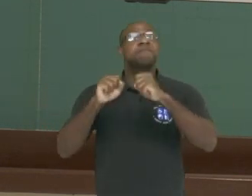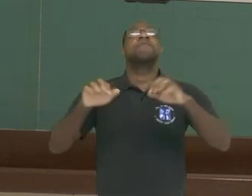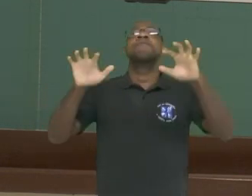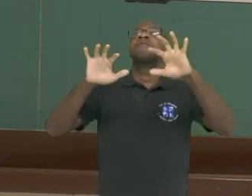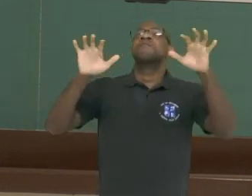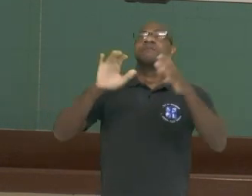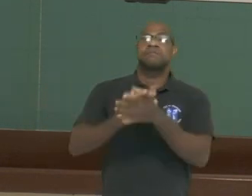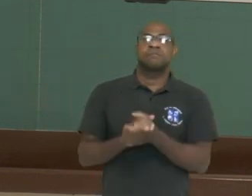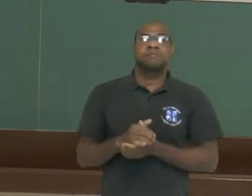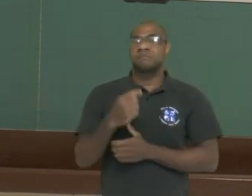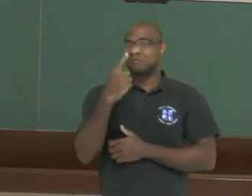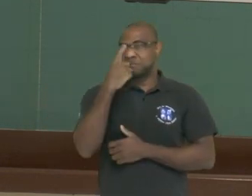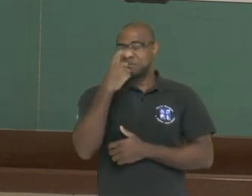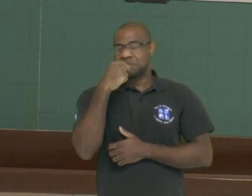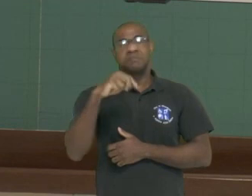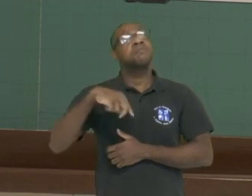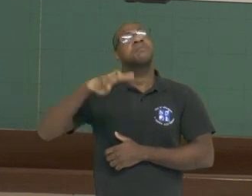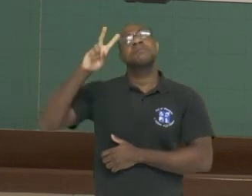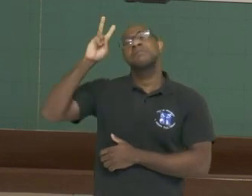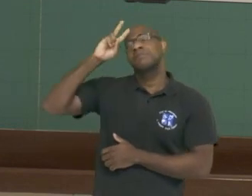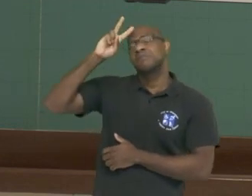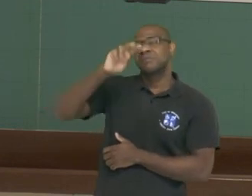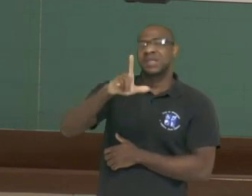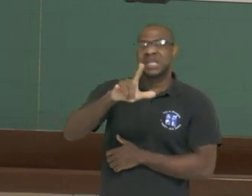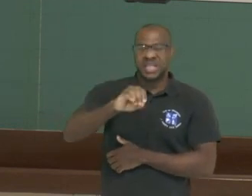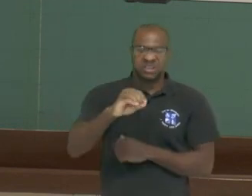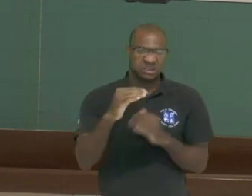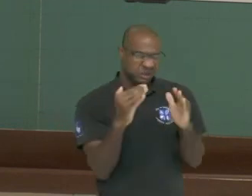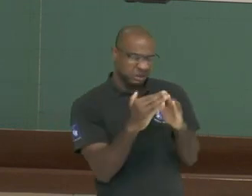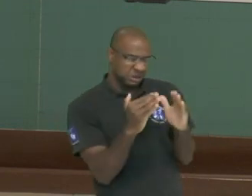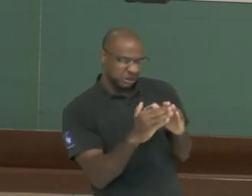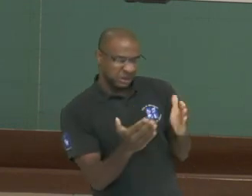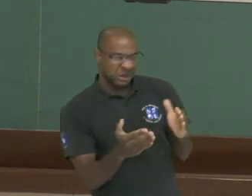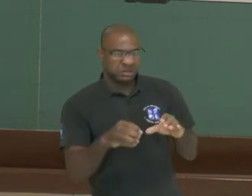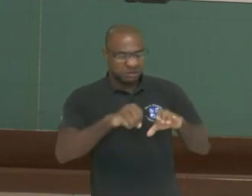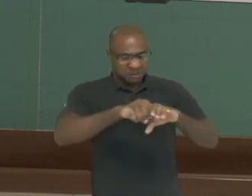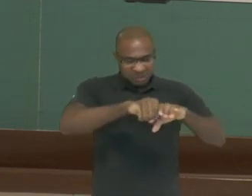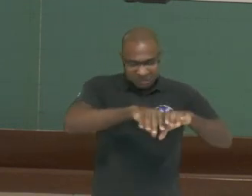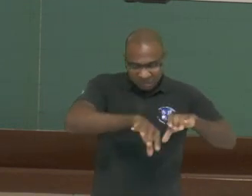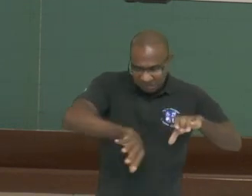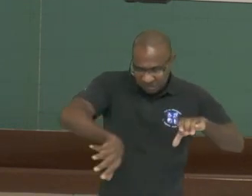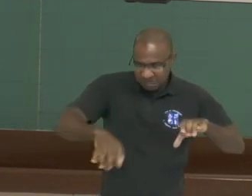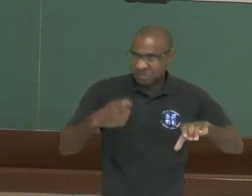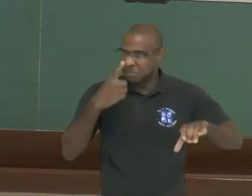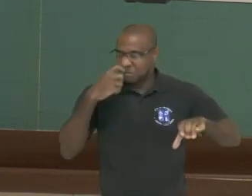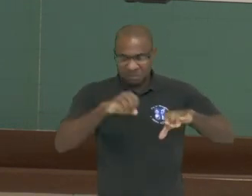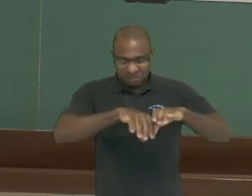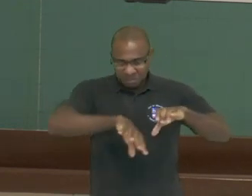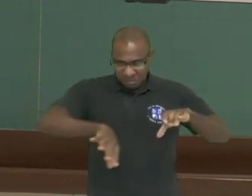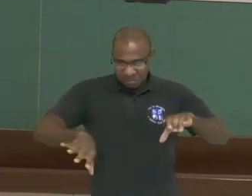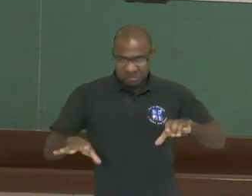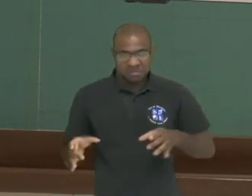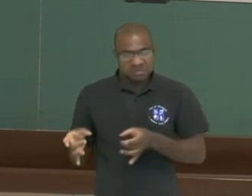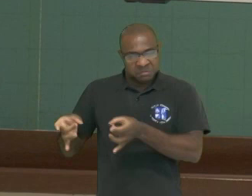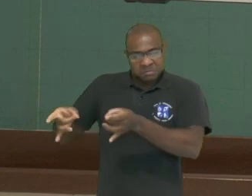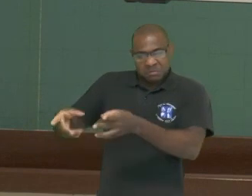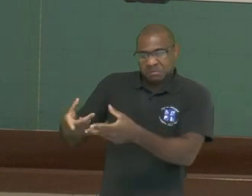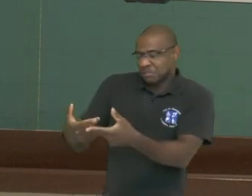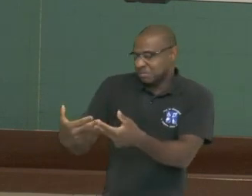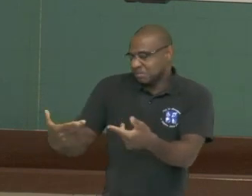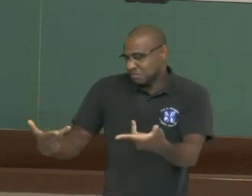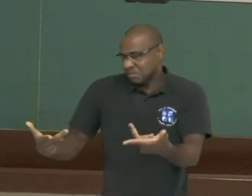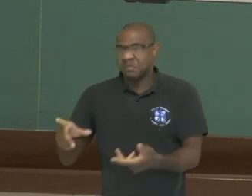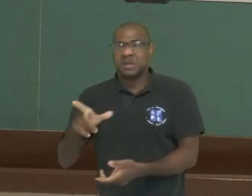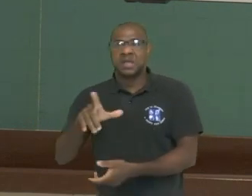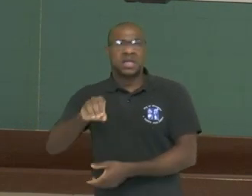de poluição, a gente lembra lá do lixo da nossa casa, do esgoto que podemos descartar a céu aberto, ou do carburador